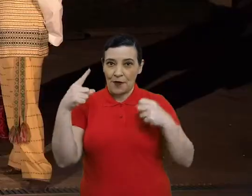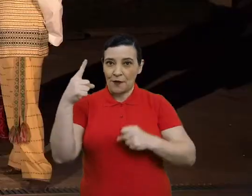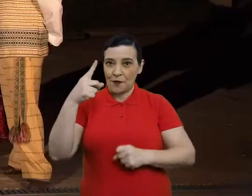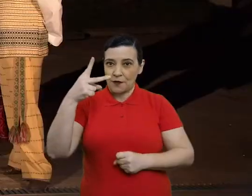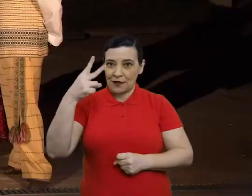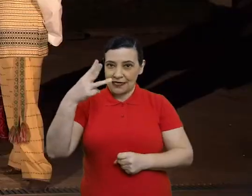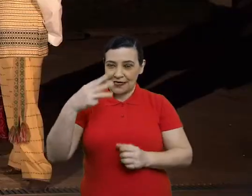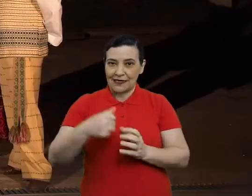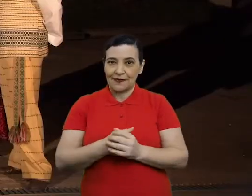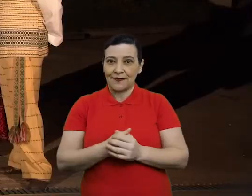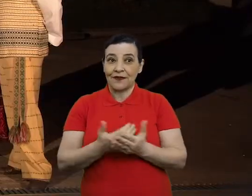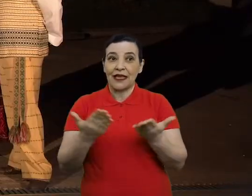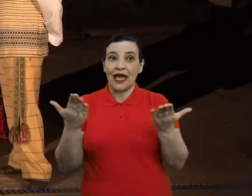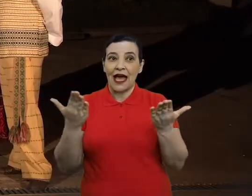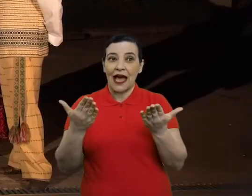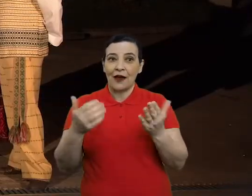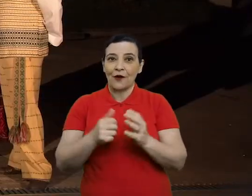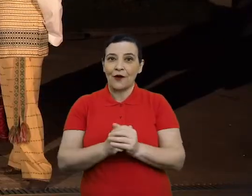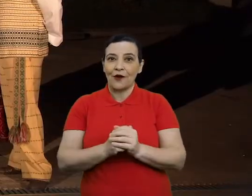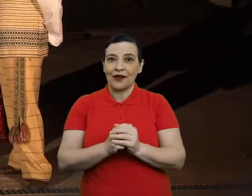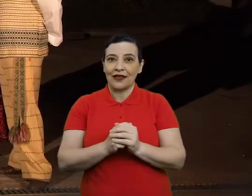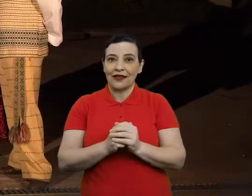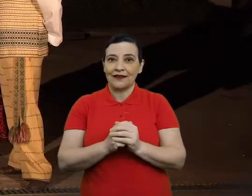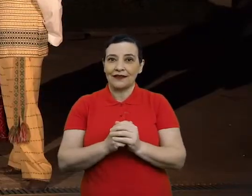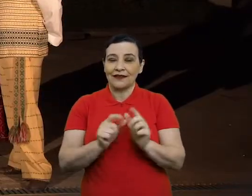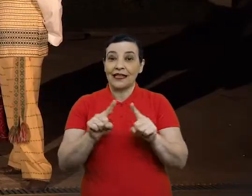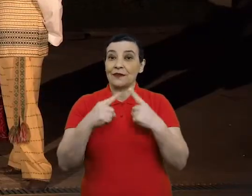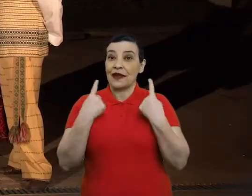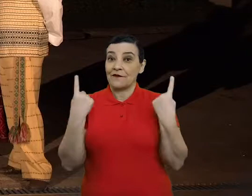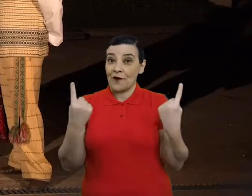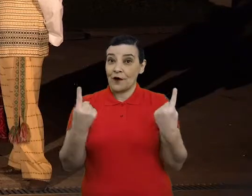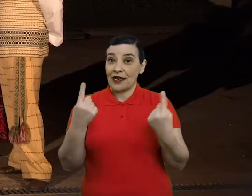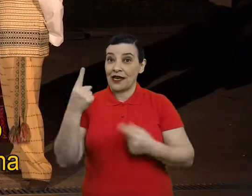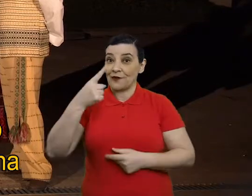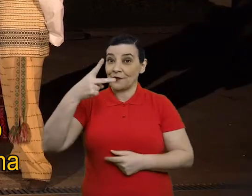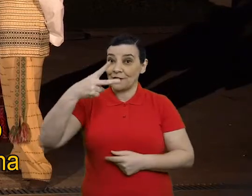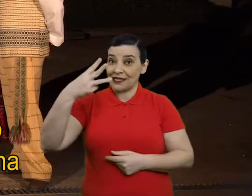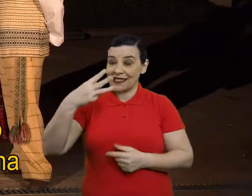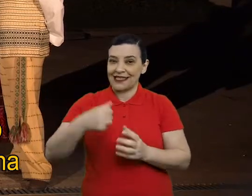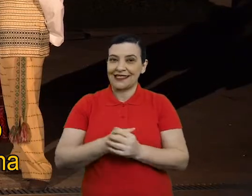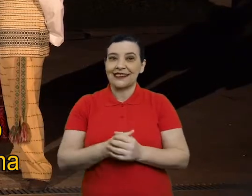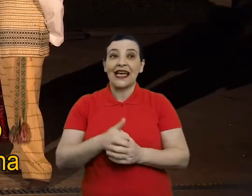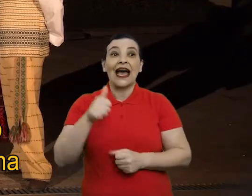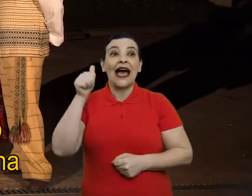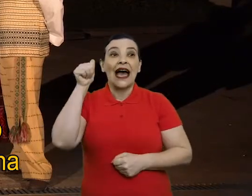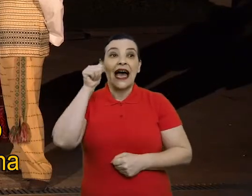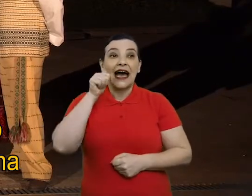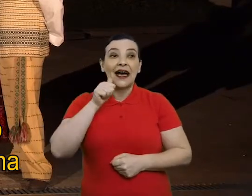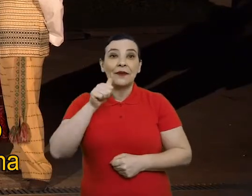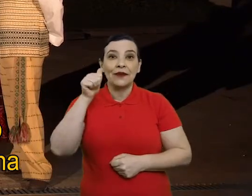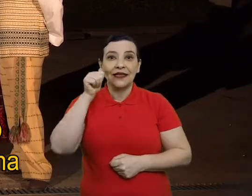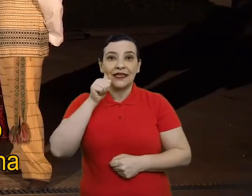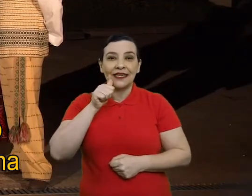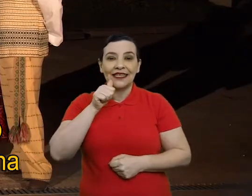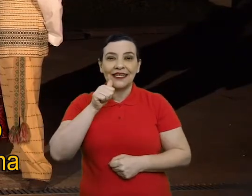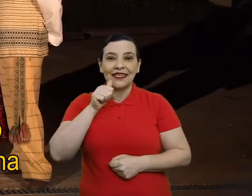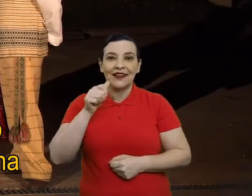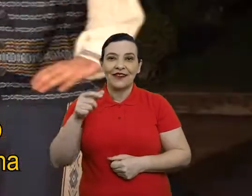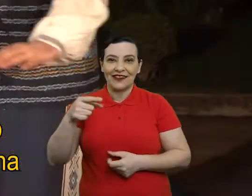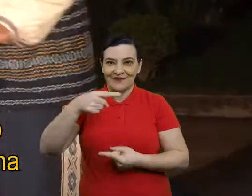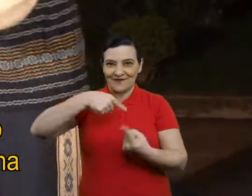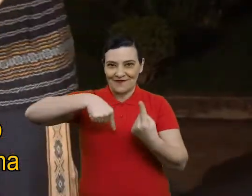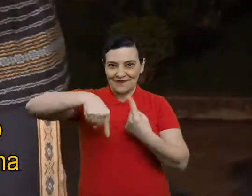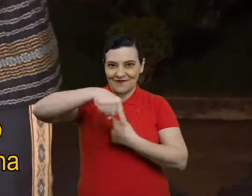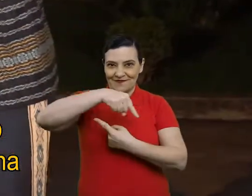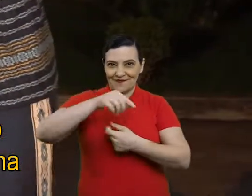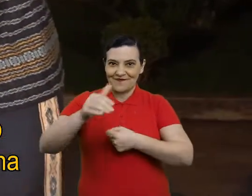Um, dois, três. De frente agora um para fora. O outro, batem os pés um, três dois, vezes. Dois, três. Agora a menina vai enrolar no braço do